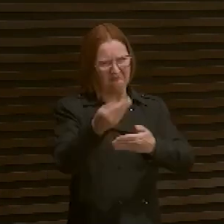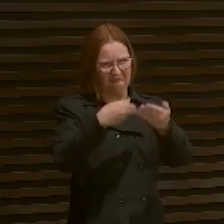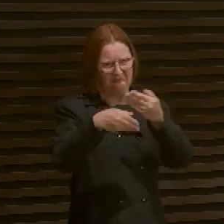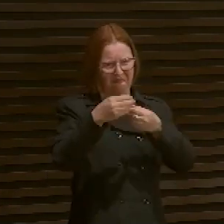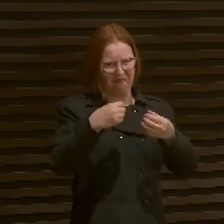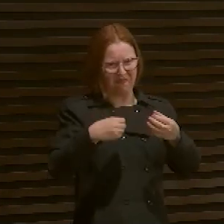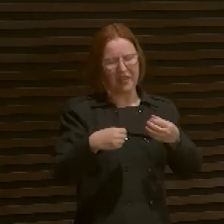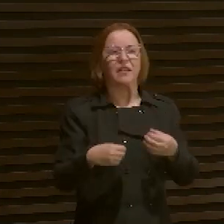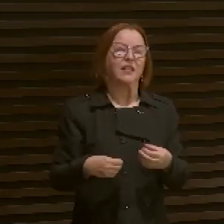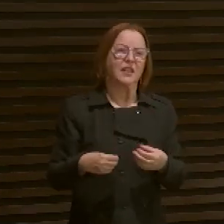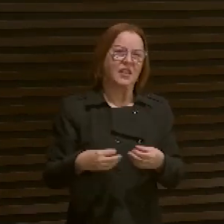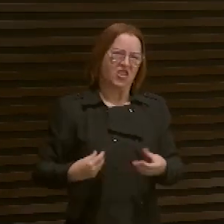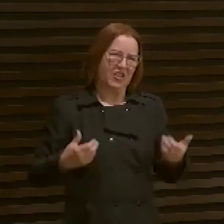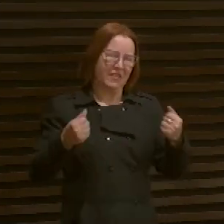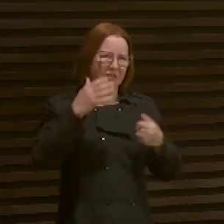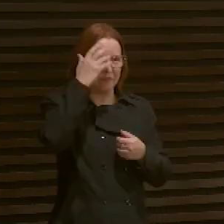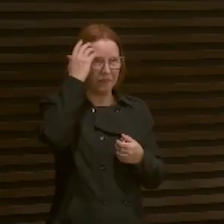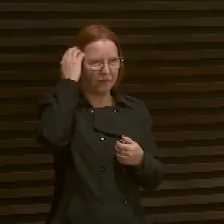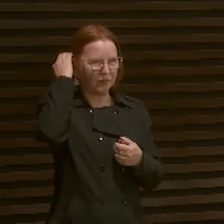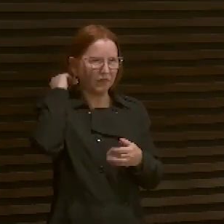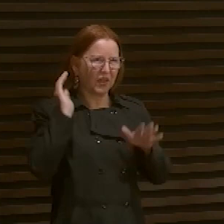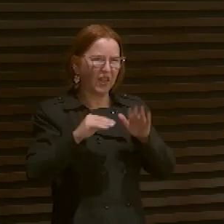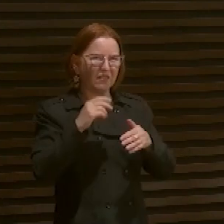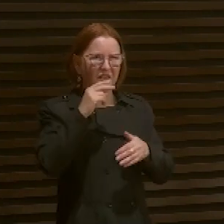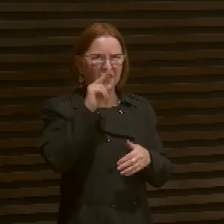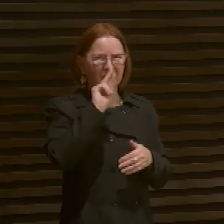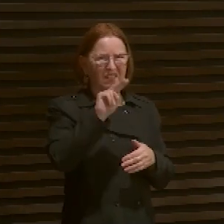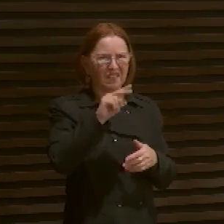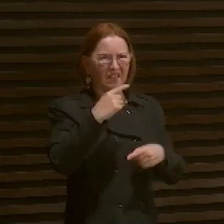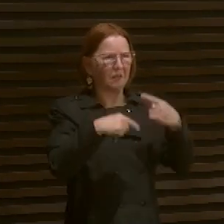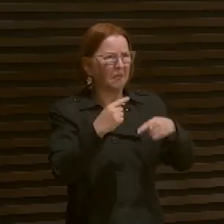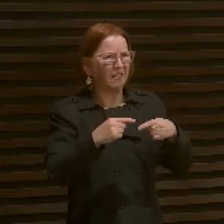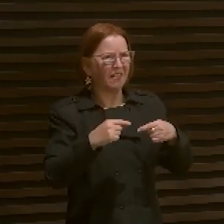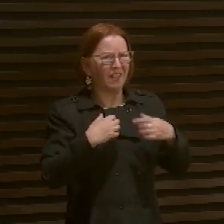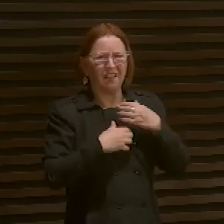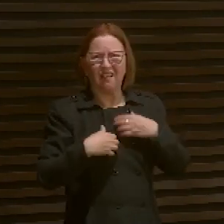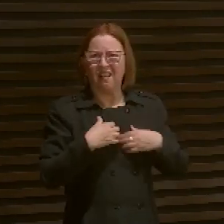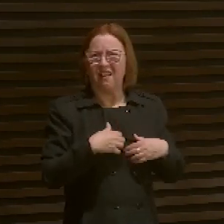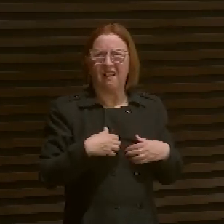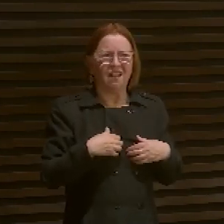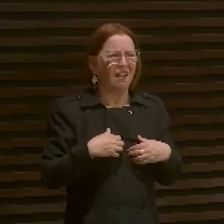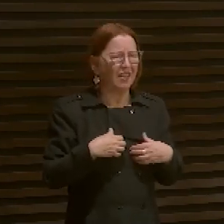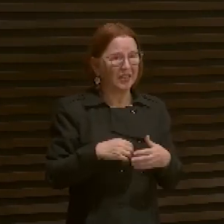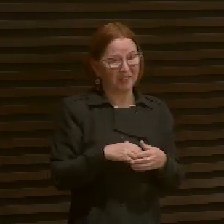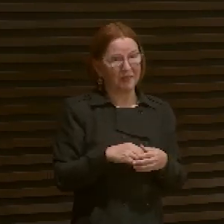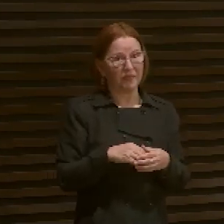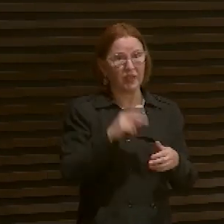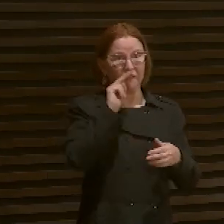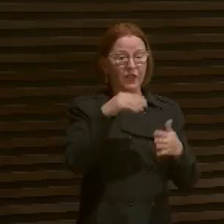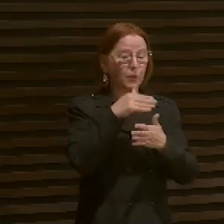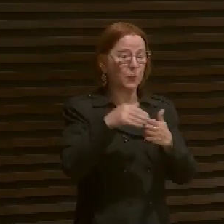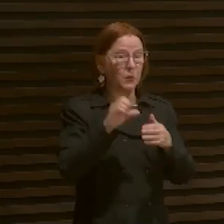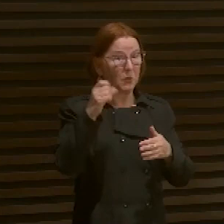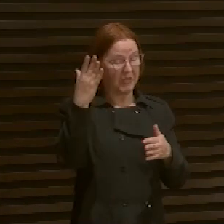para a política, por exemplo, a tendência que eu tenho muitas vezes é de me angustiar e ficar aflito ao ver tudo que está